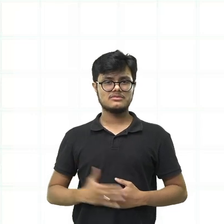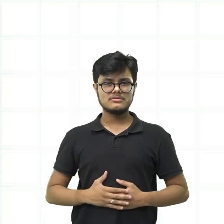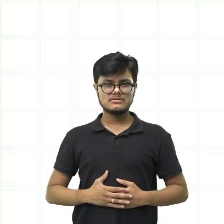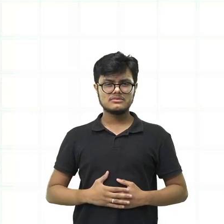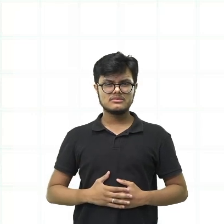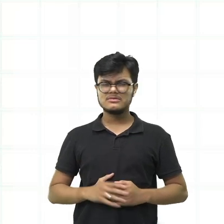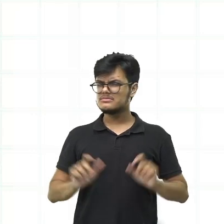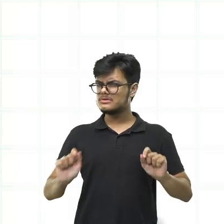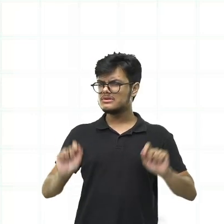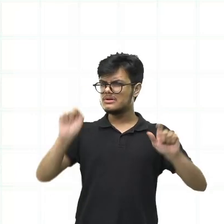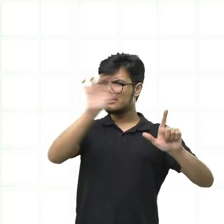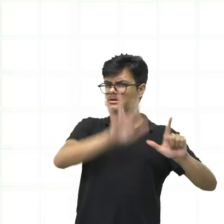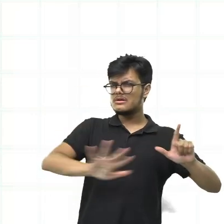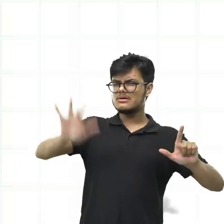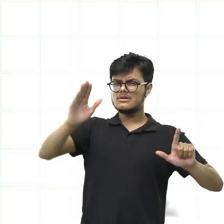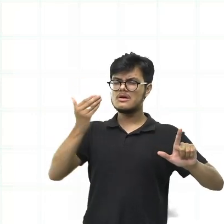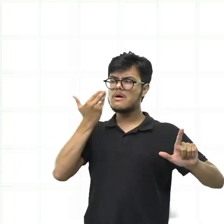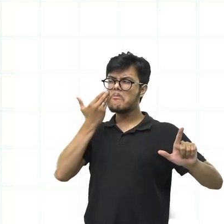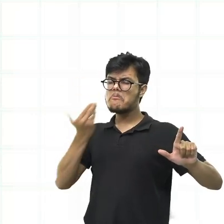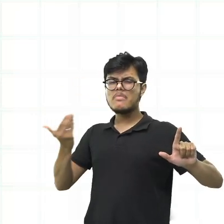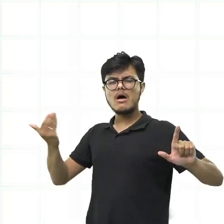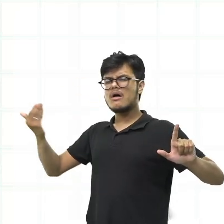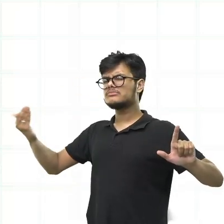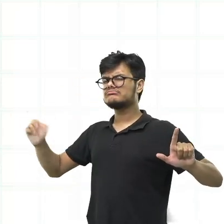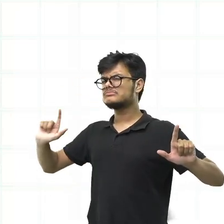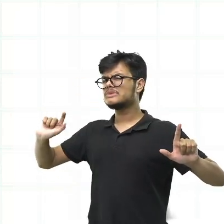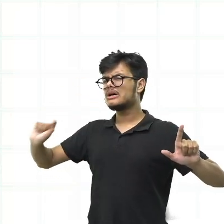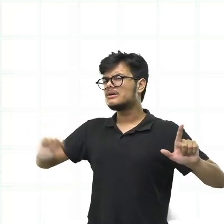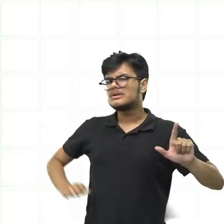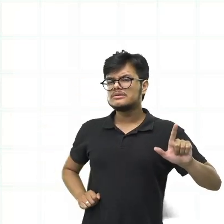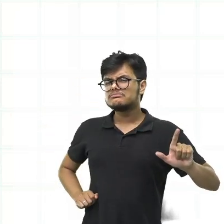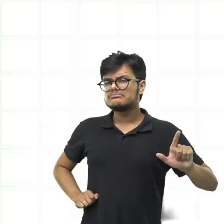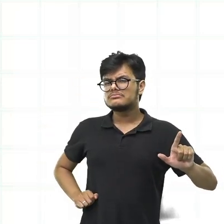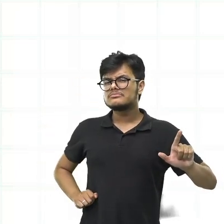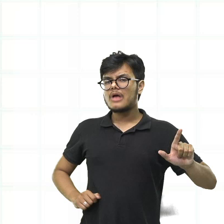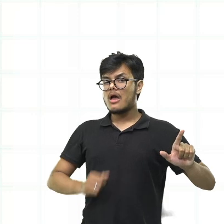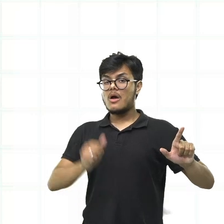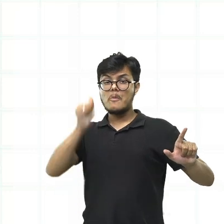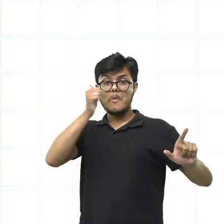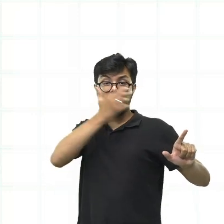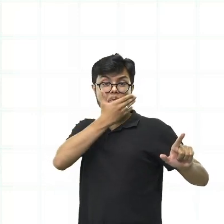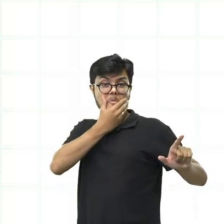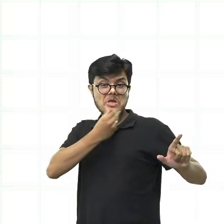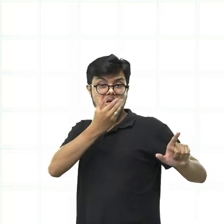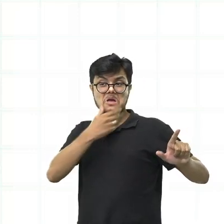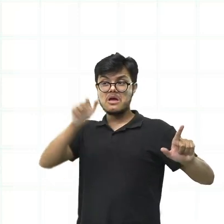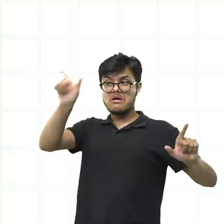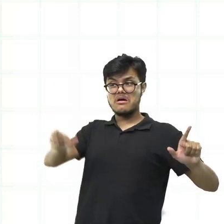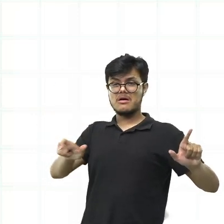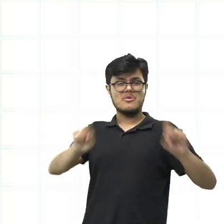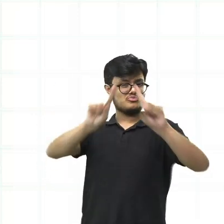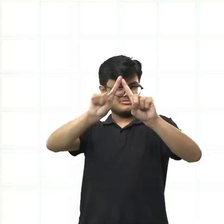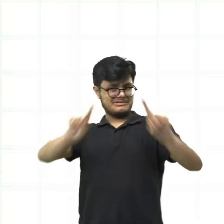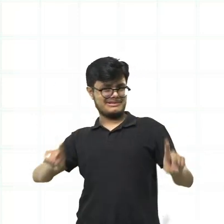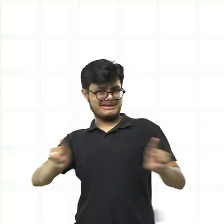a imagem, né? Mas o garoto está dizendo que é um triângulo e ela está dizendo que é um